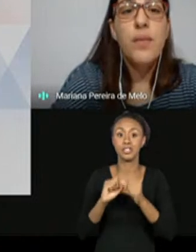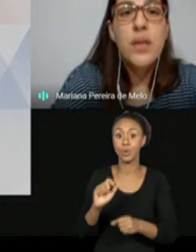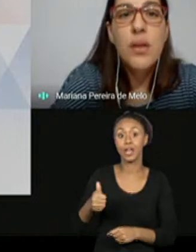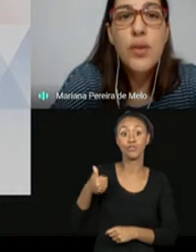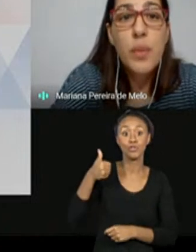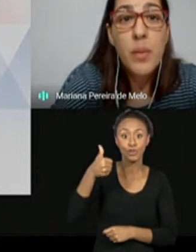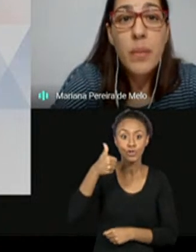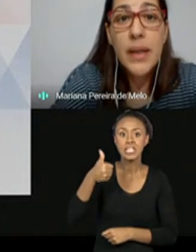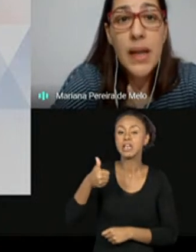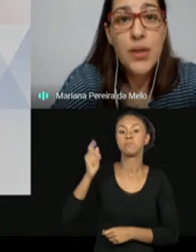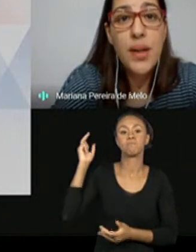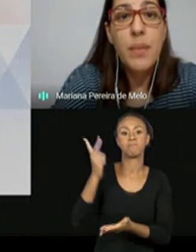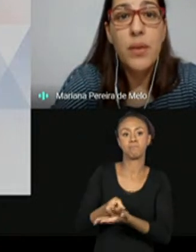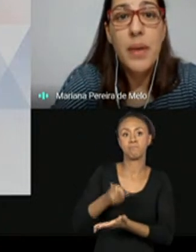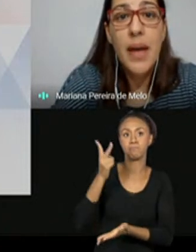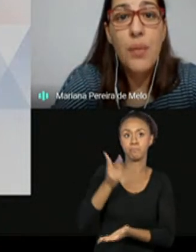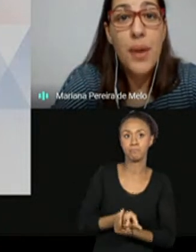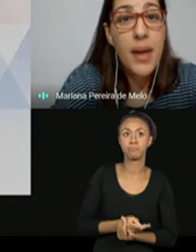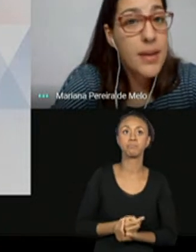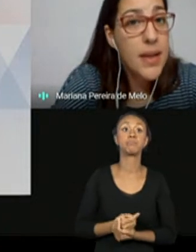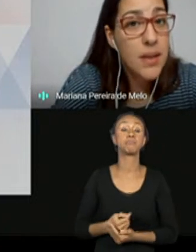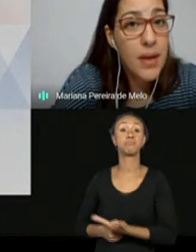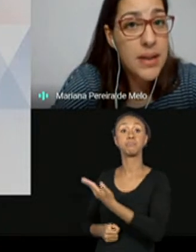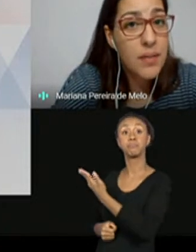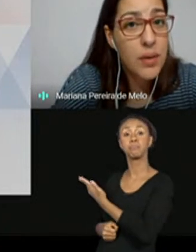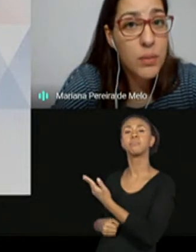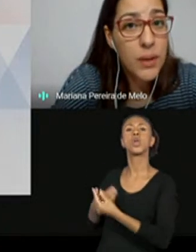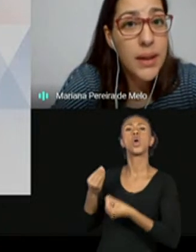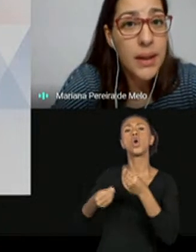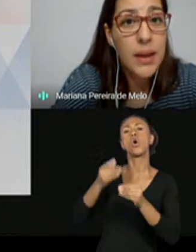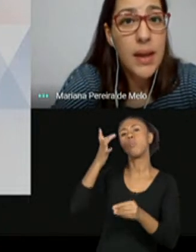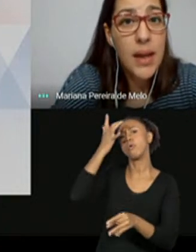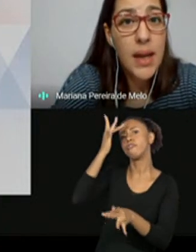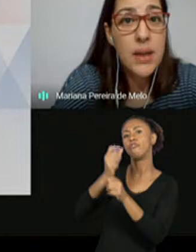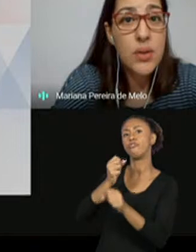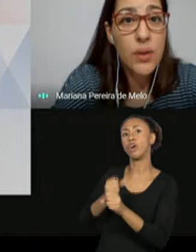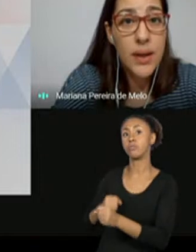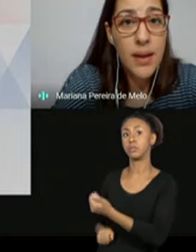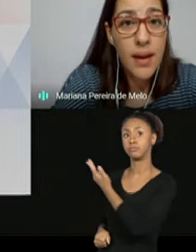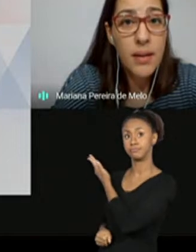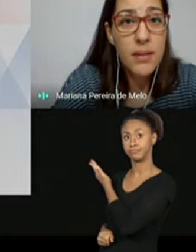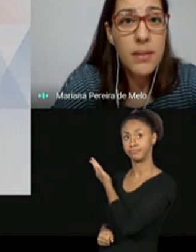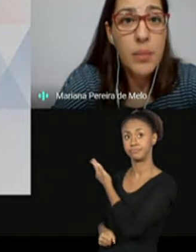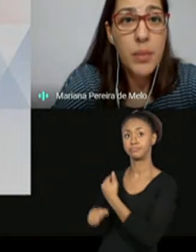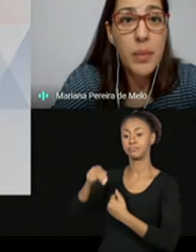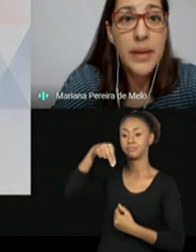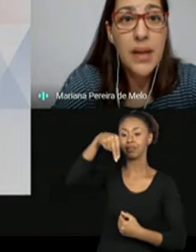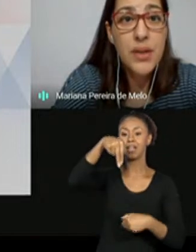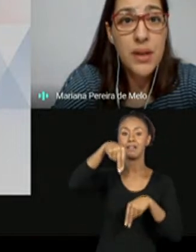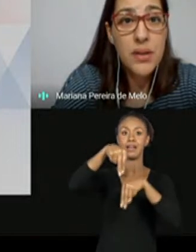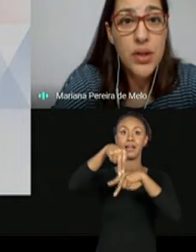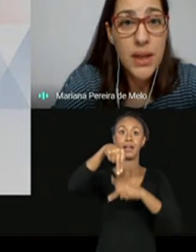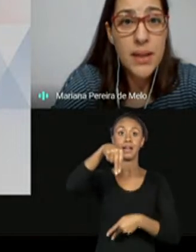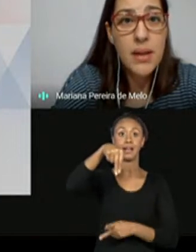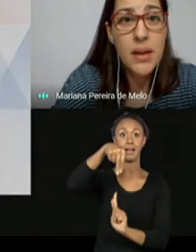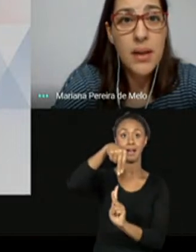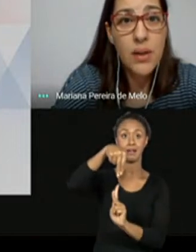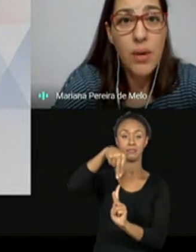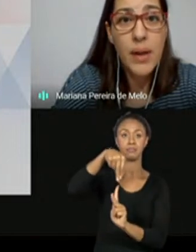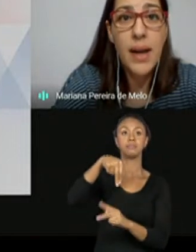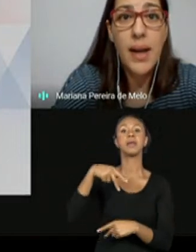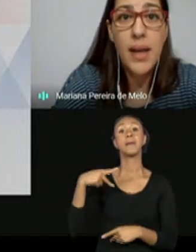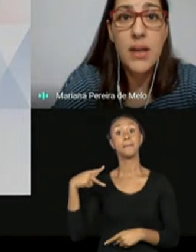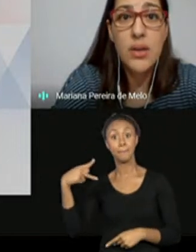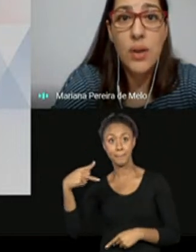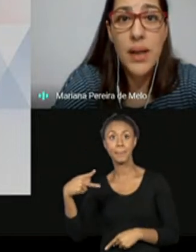A função de probabilidade da binomial é essa fórmula aqui. N escolhe K, né, a probabilidade da X